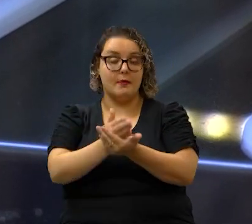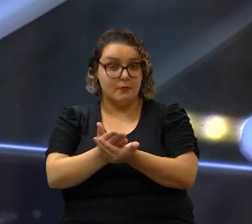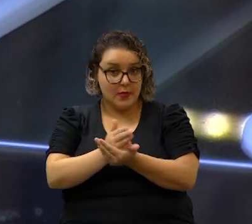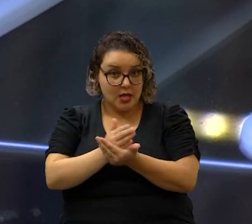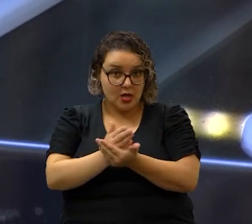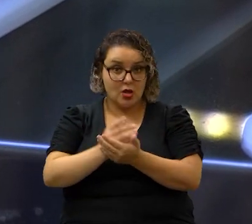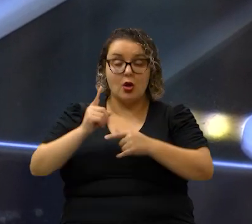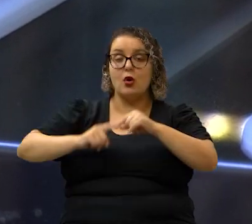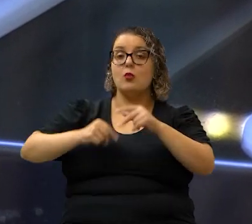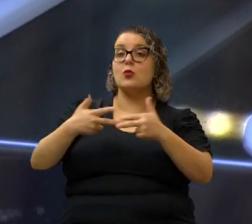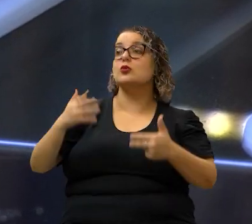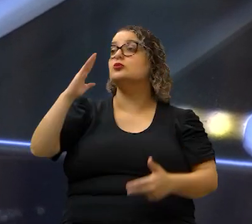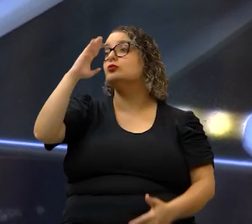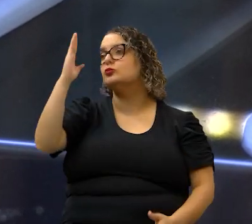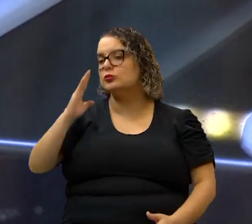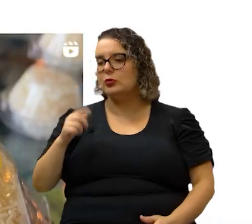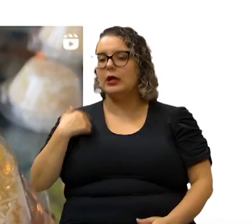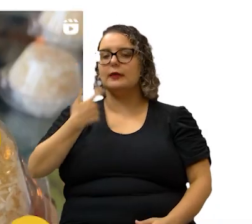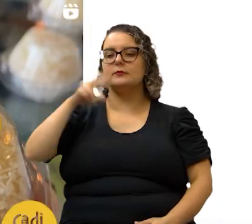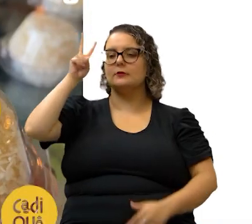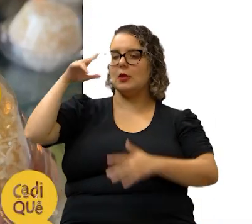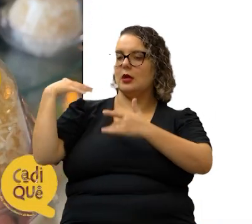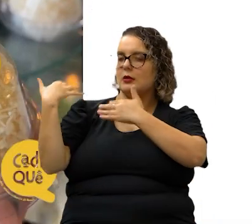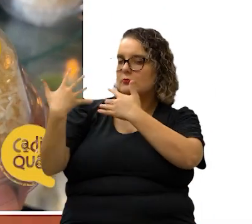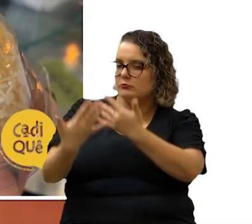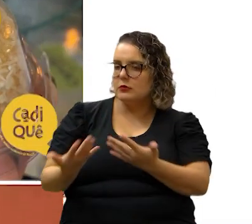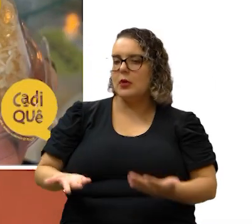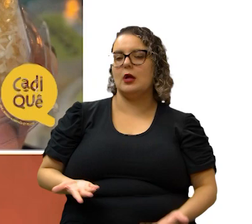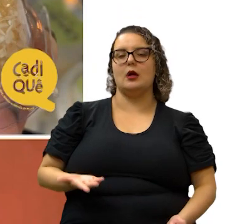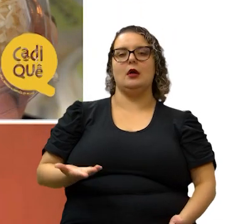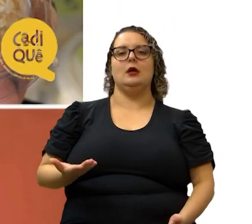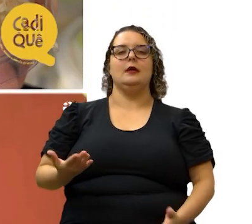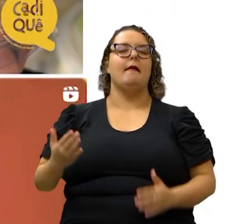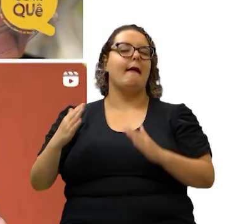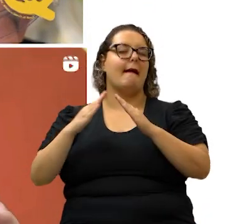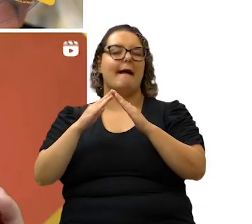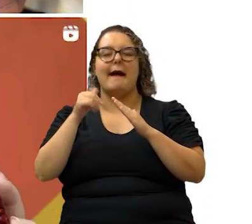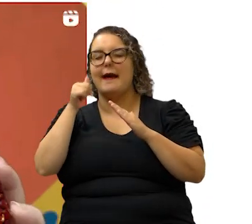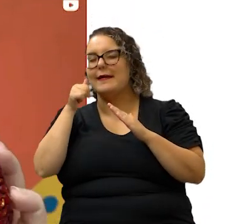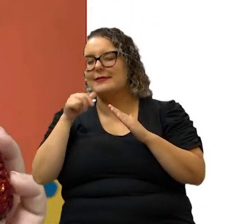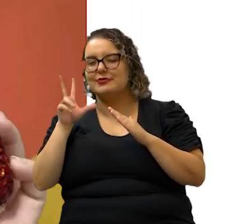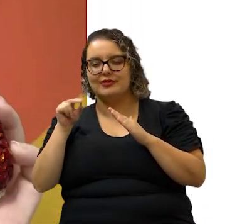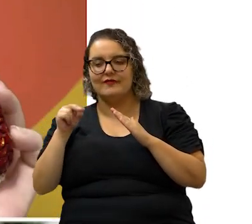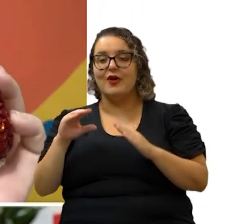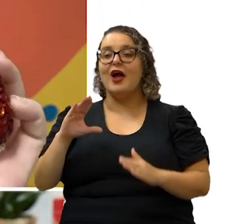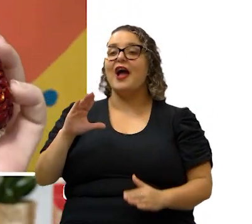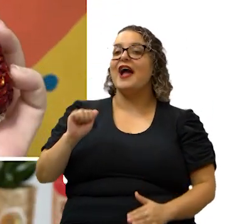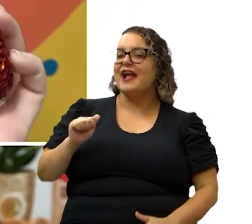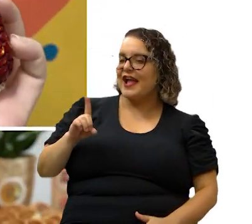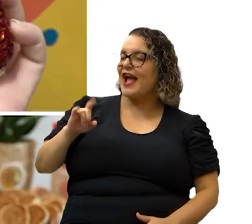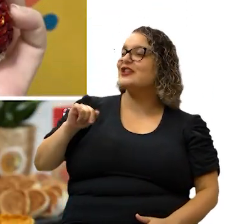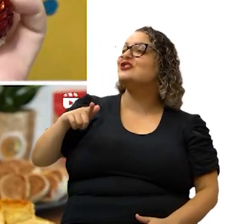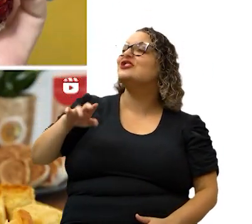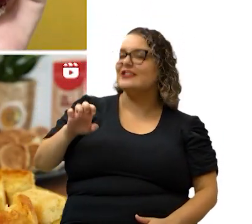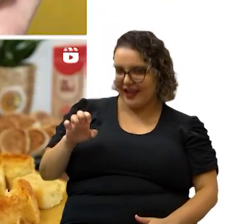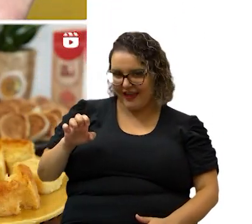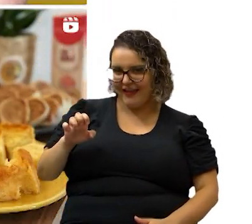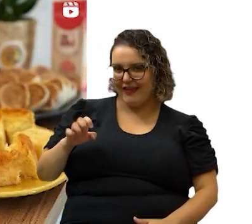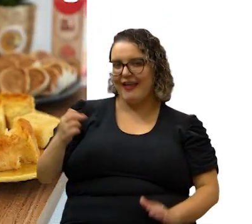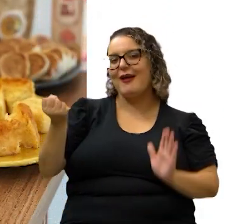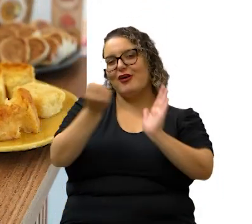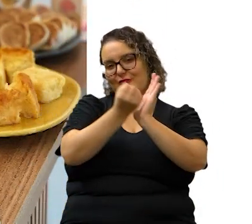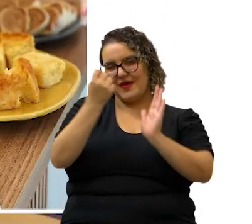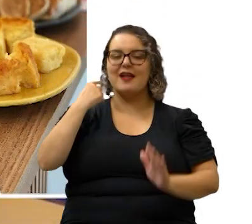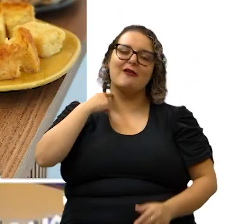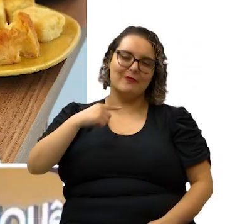mandioca, produtos brasileiros, né, da nossa história, da nossa essência, da casa de vó, enfim. Então, Cadê, marca muito mineira,